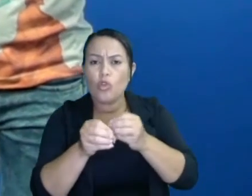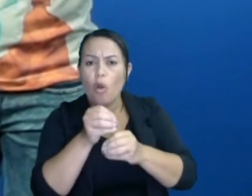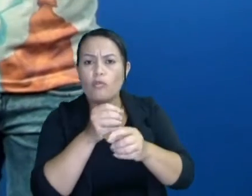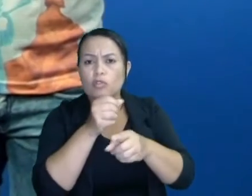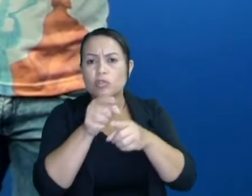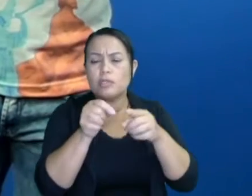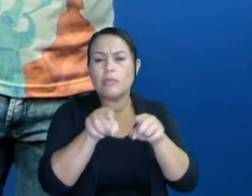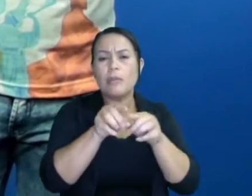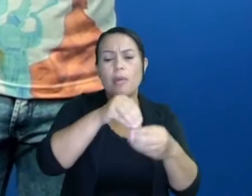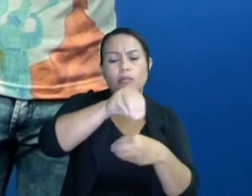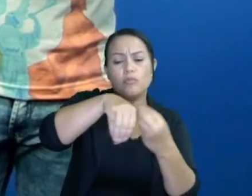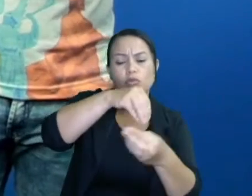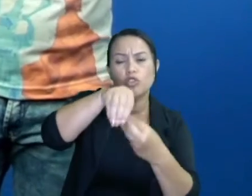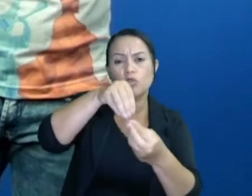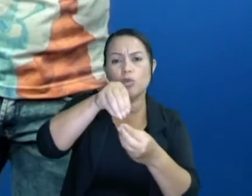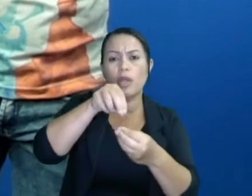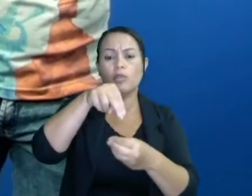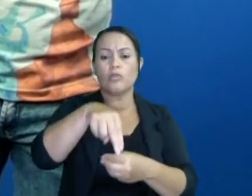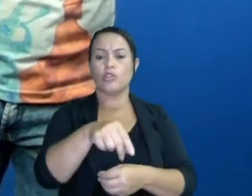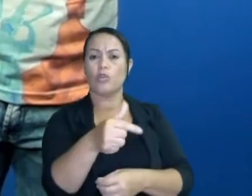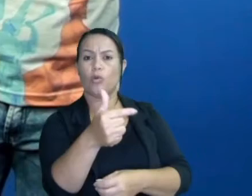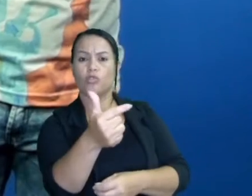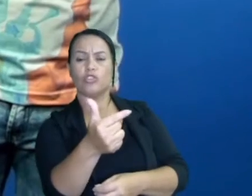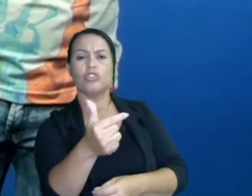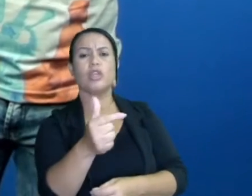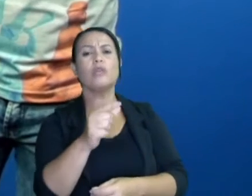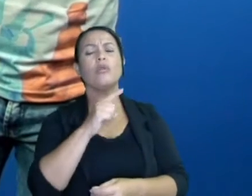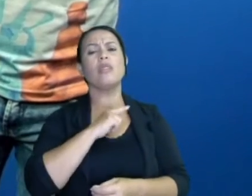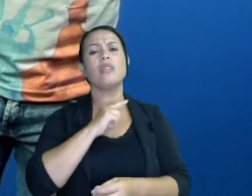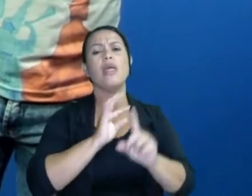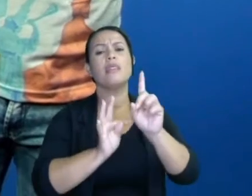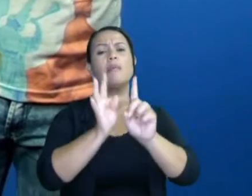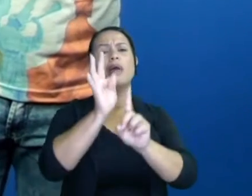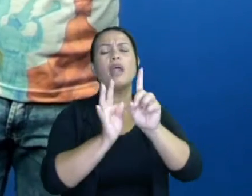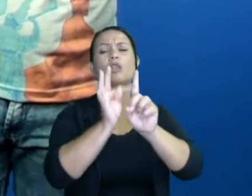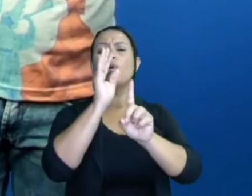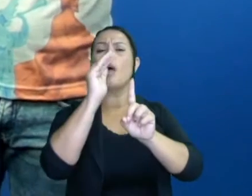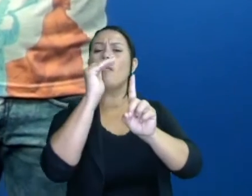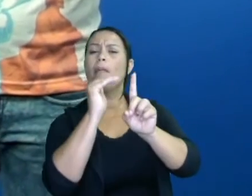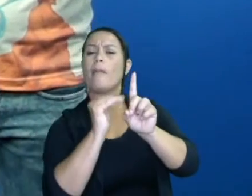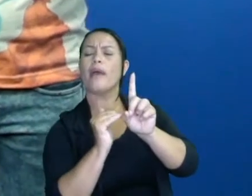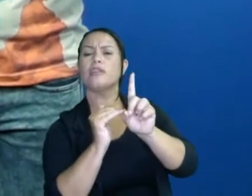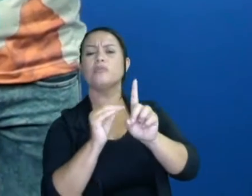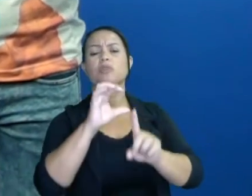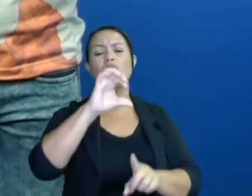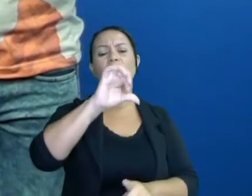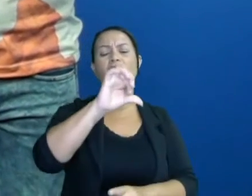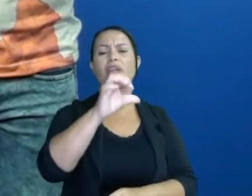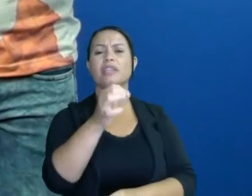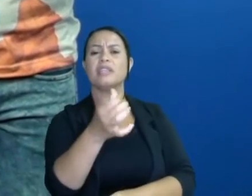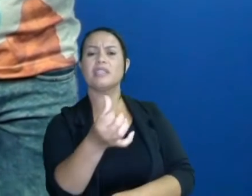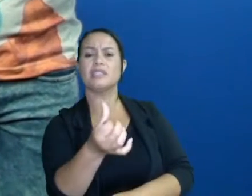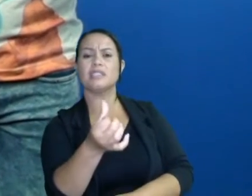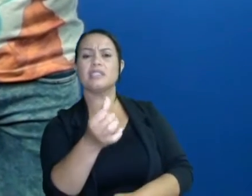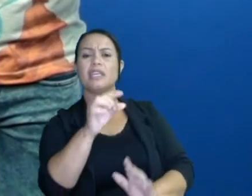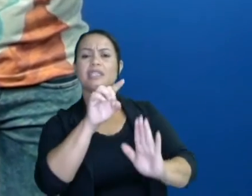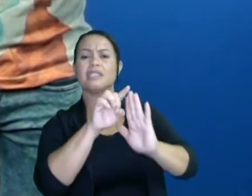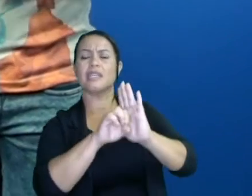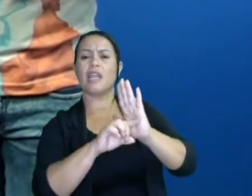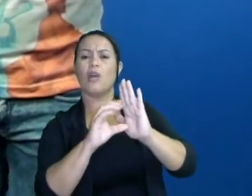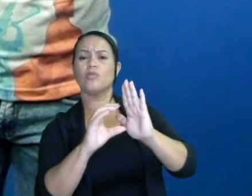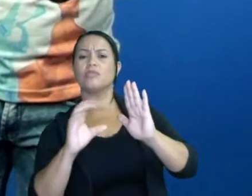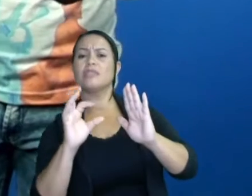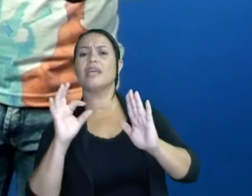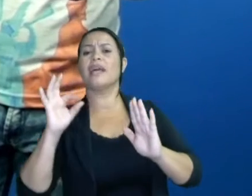líquido. Os nitrogênios em seu estado líquido possuem temperaturas baixíssimas, cerca de 96 graus